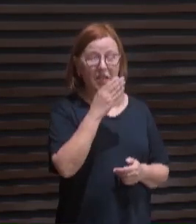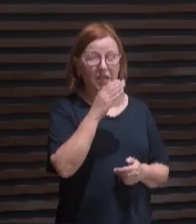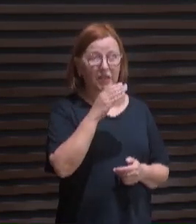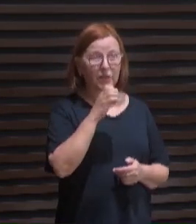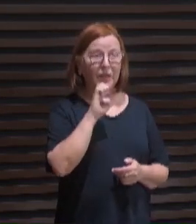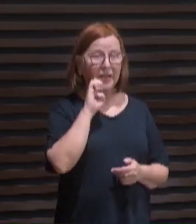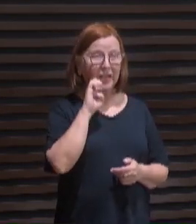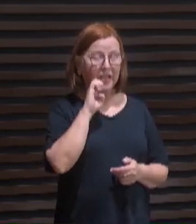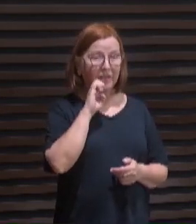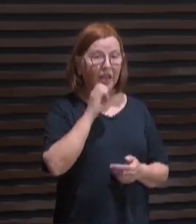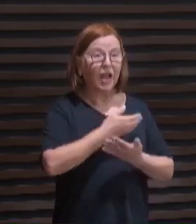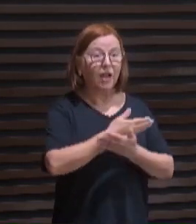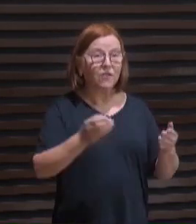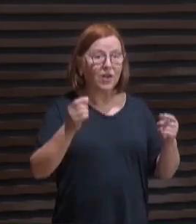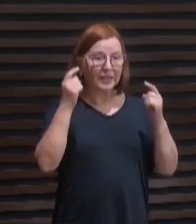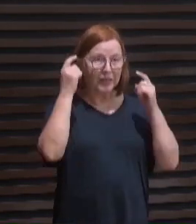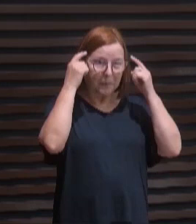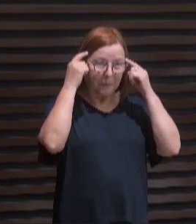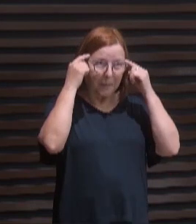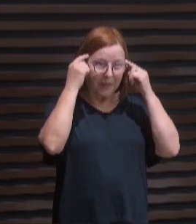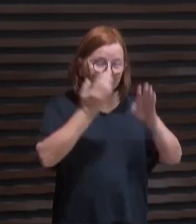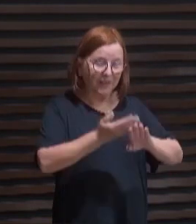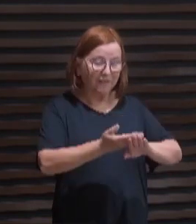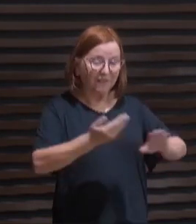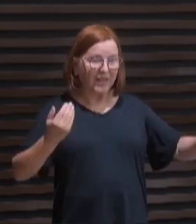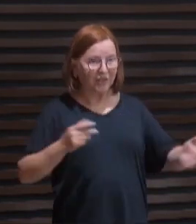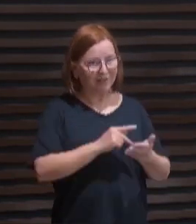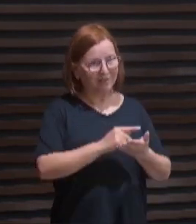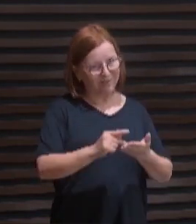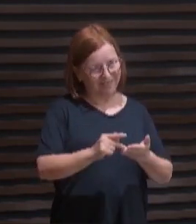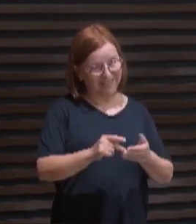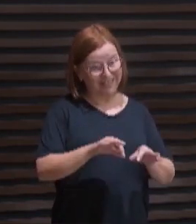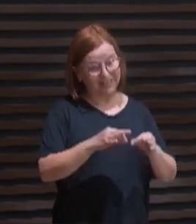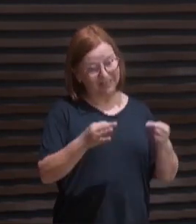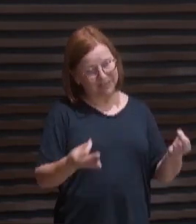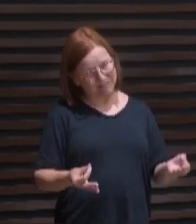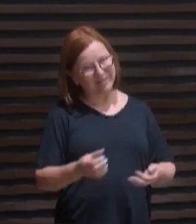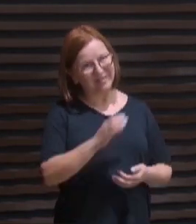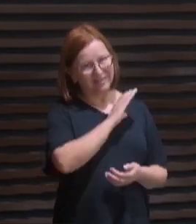se apartem da pureza e da simplicidade devidas a Cristo.